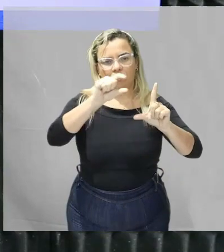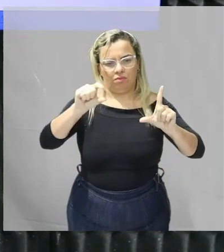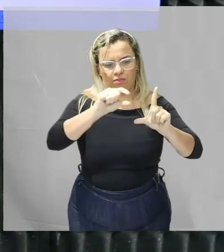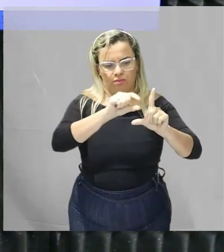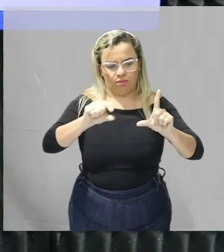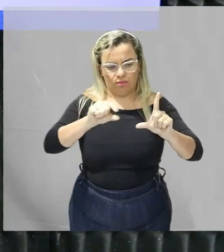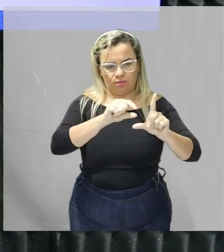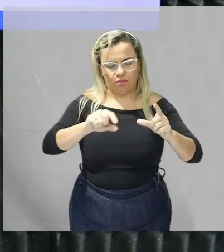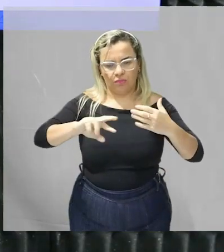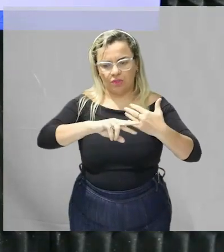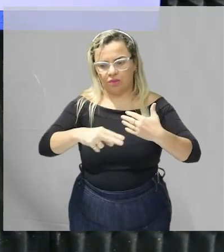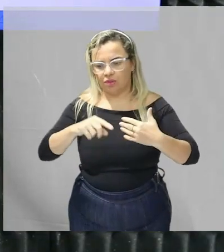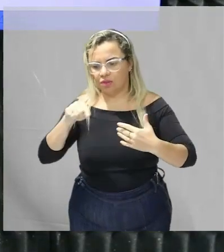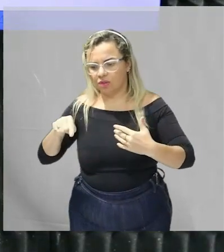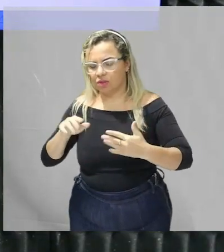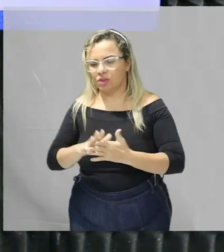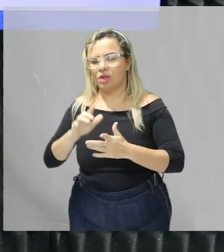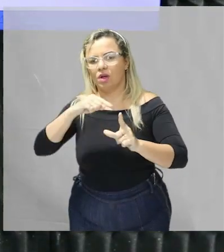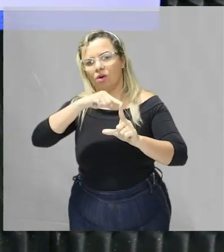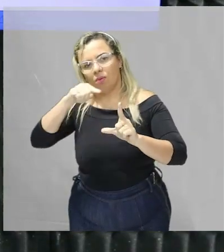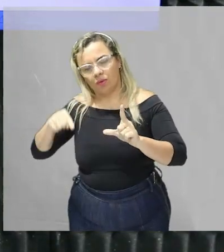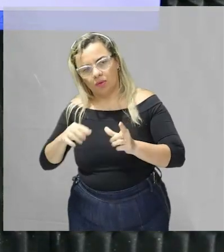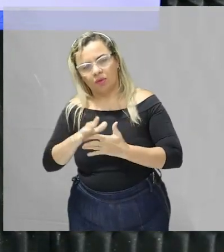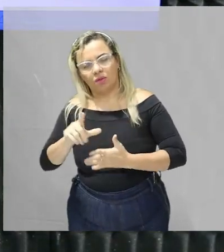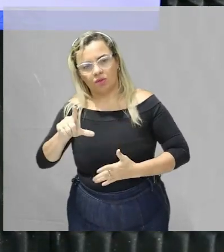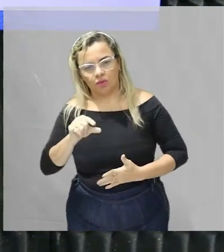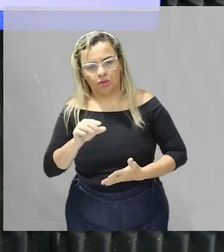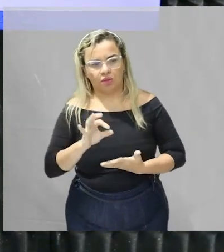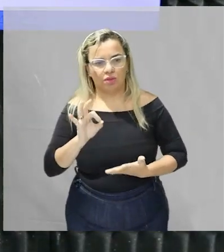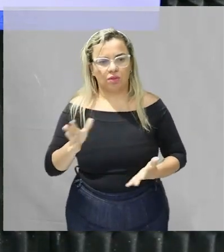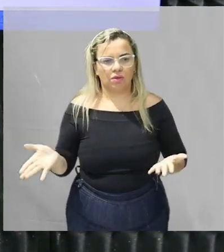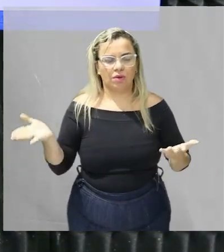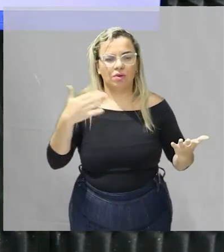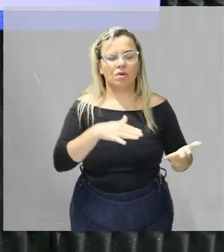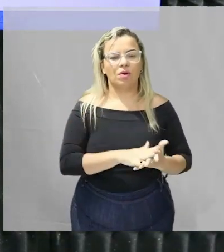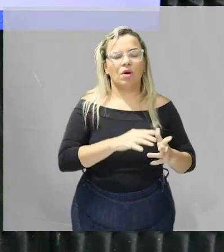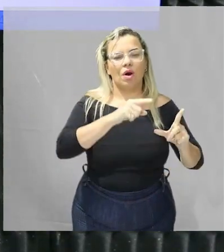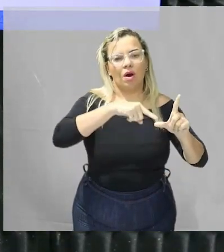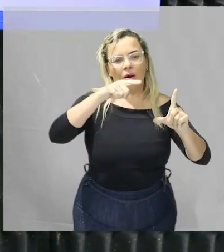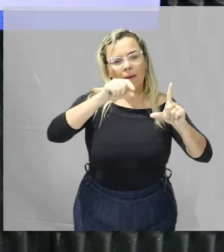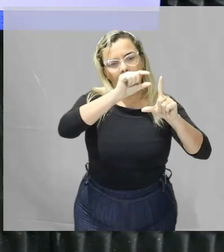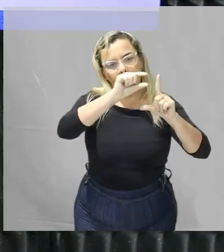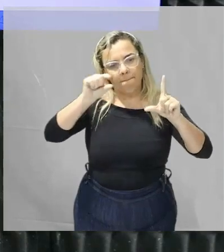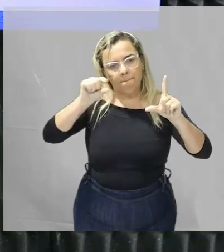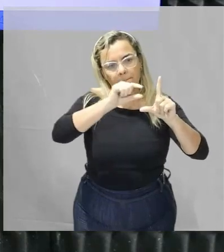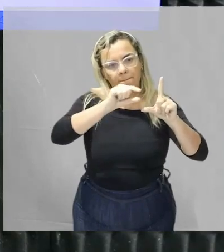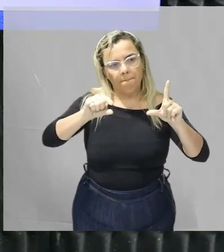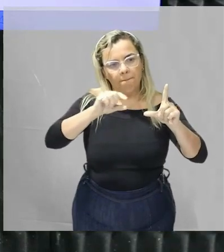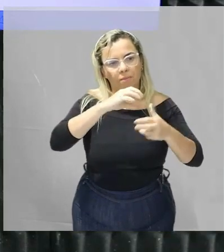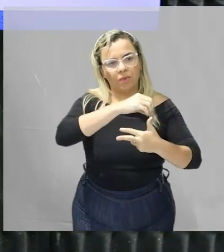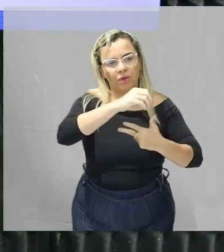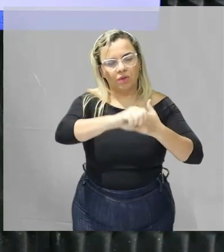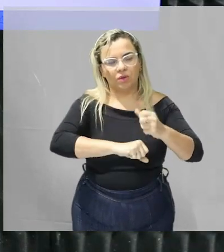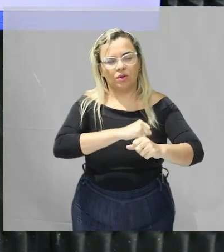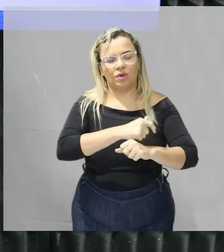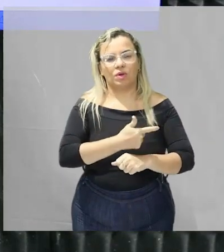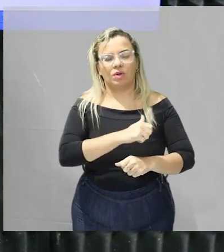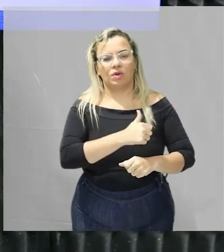uma dessas. Bora ver agora o que aquele gráfico de fato ele nos diz. Questão do Enem 2021. Olha o que ele